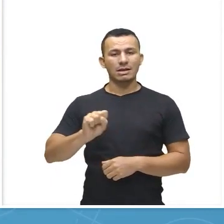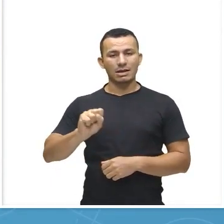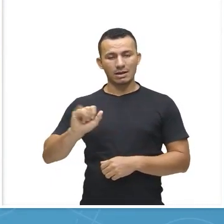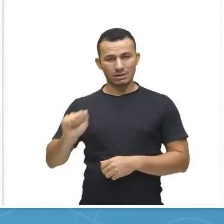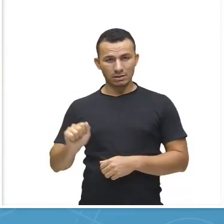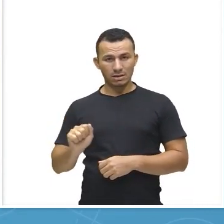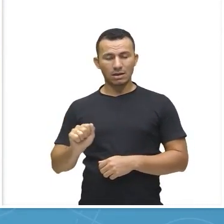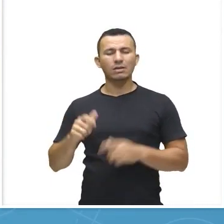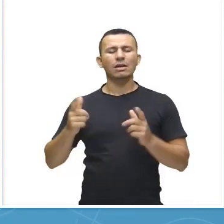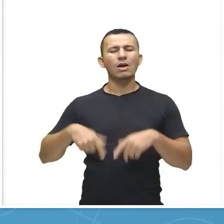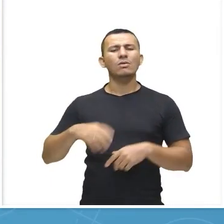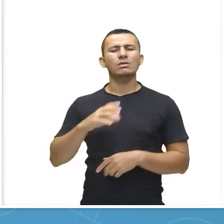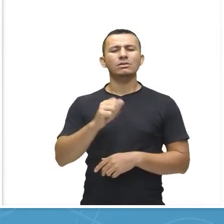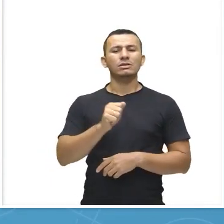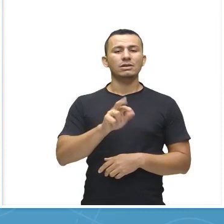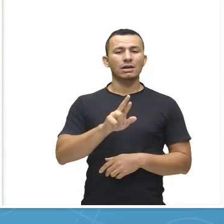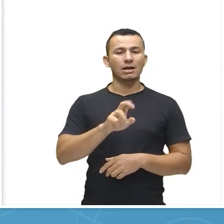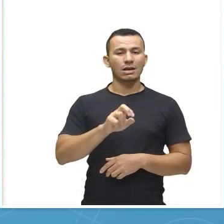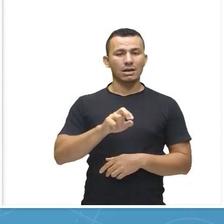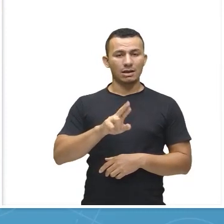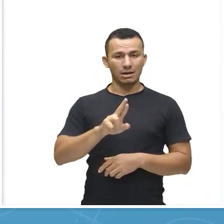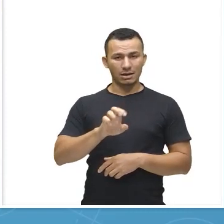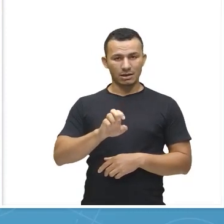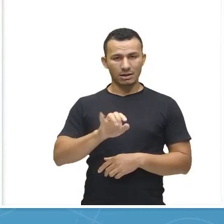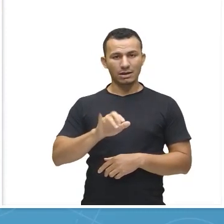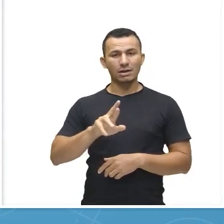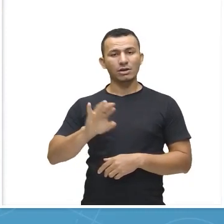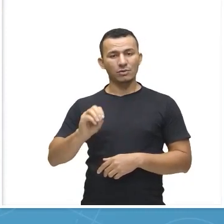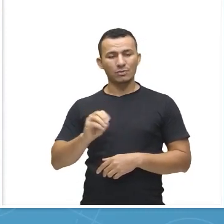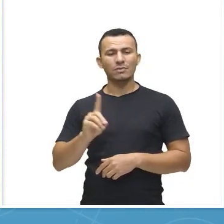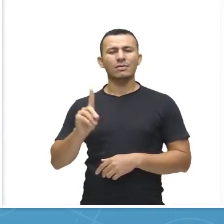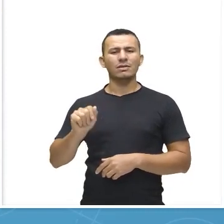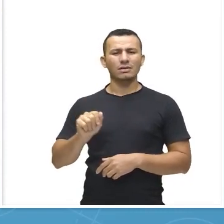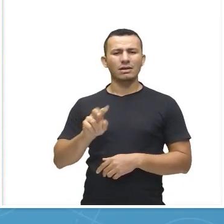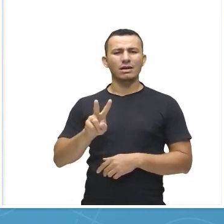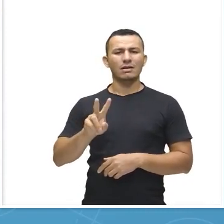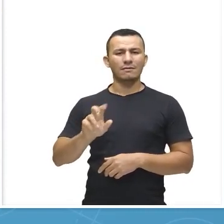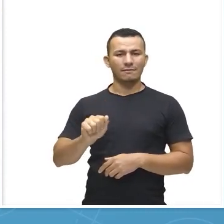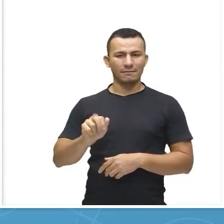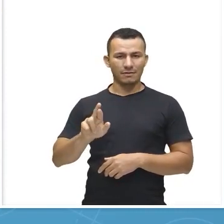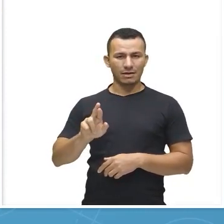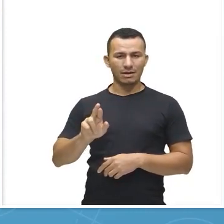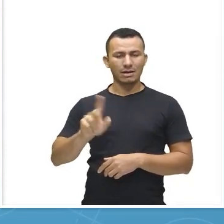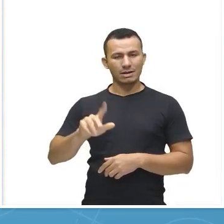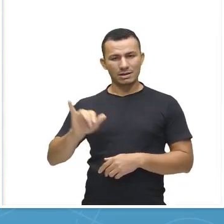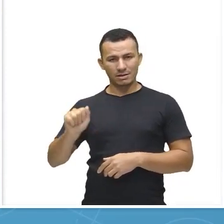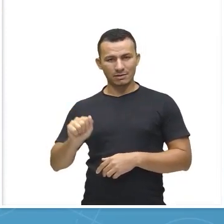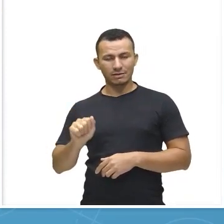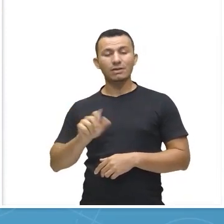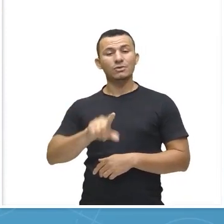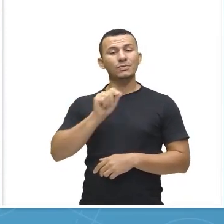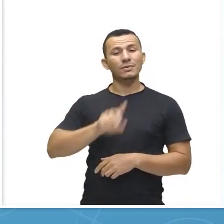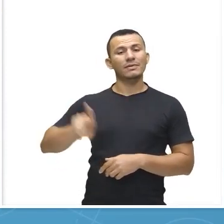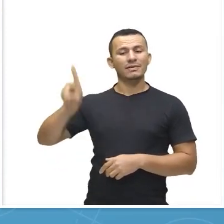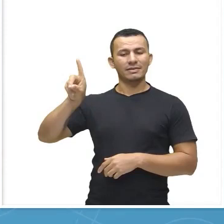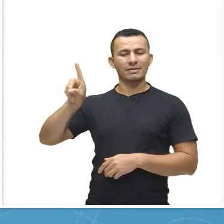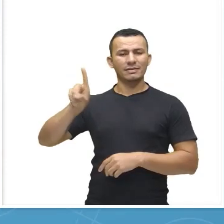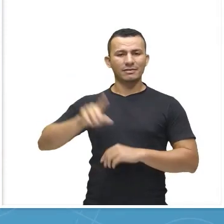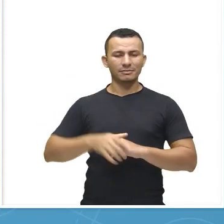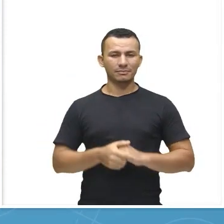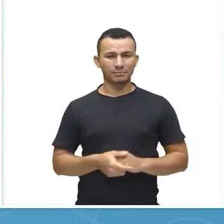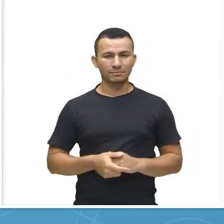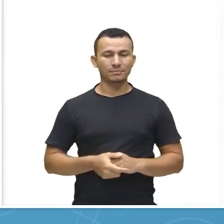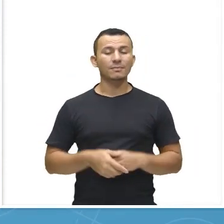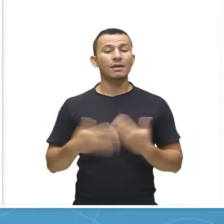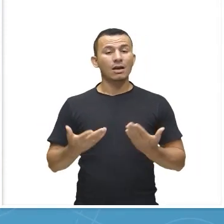do Careiro da Várzea. Olha que bacana, Kézia, ela botou letra D de dedinho. Vamos então ver a resposta? Vamos